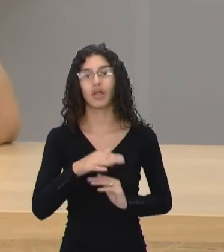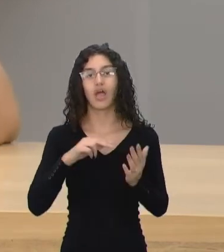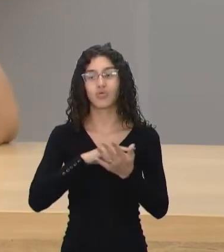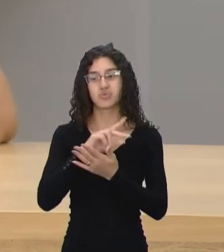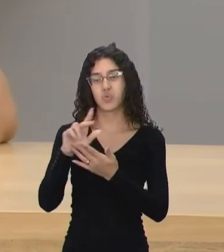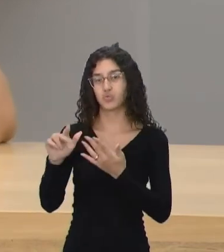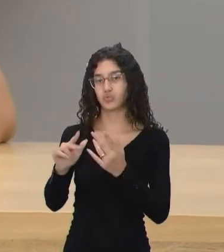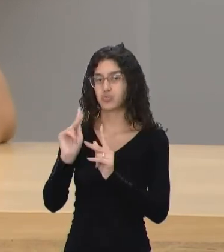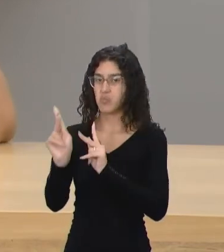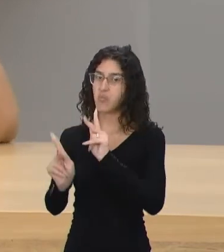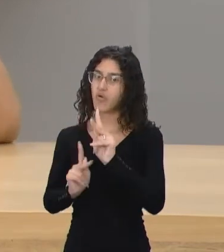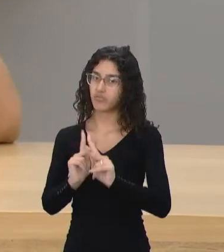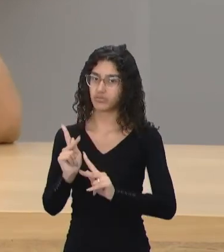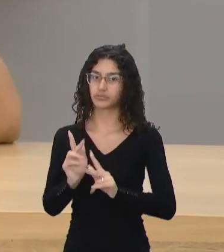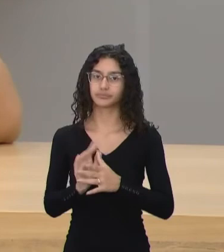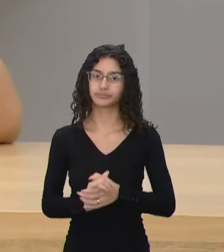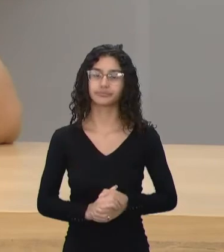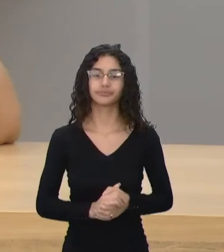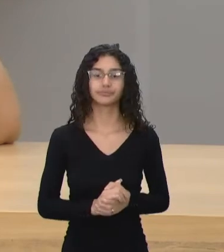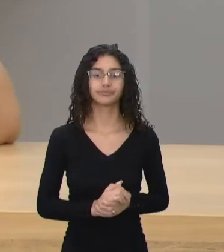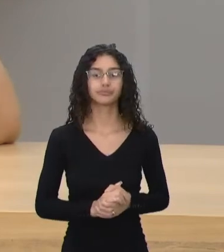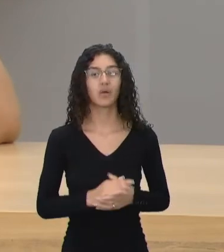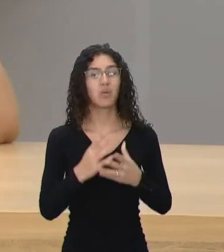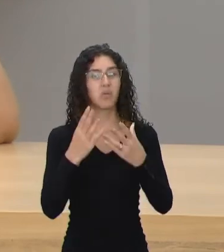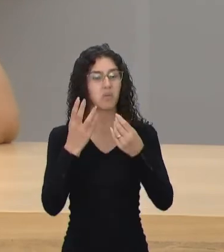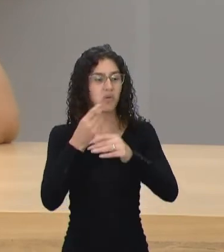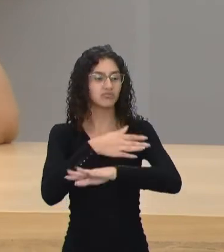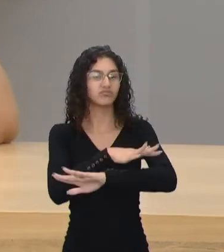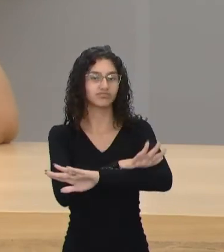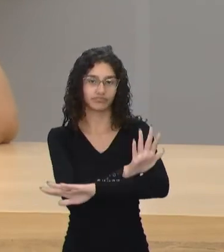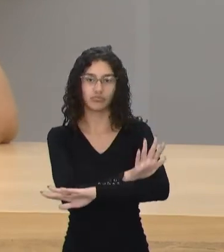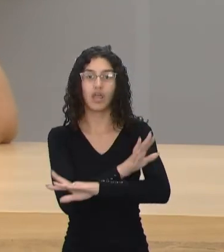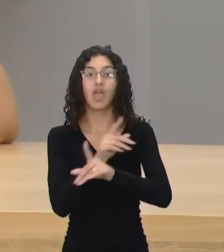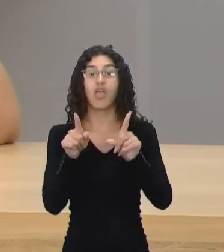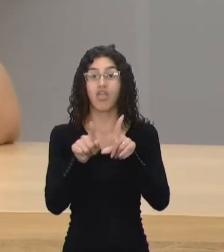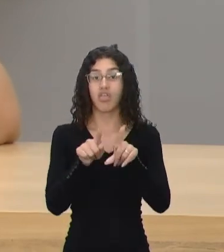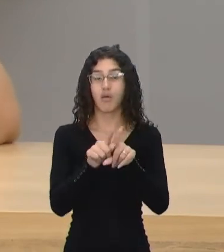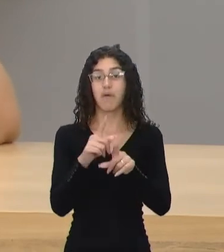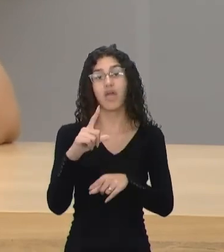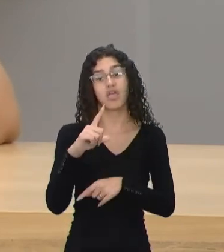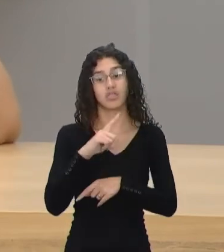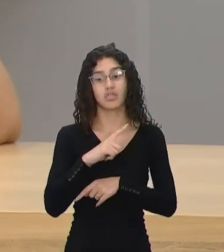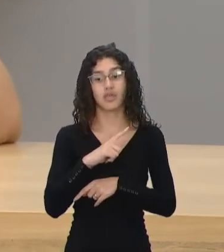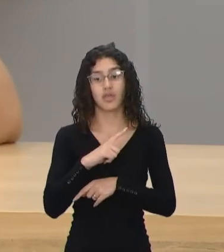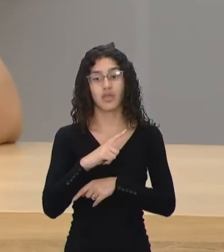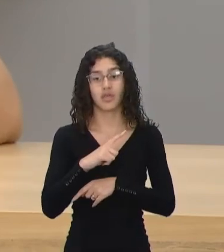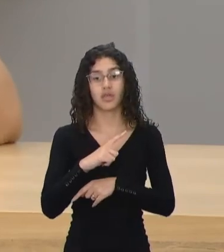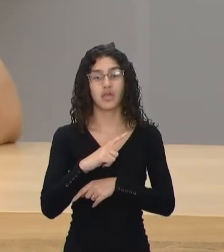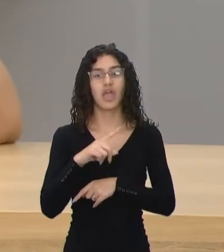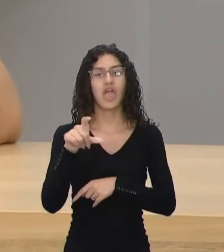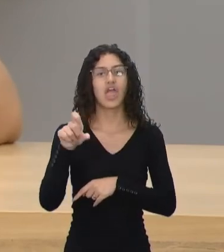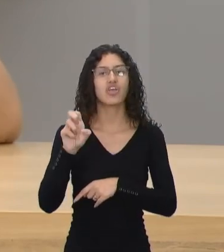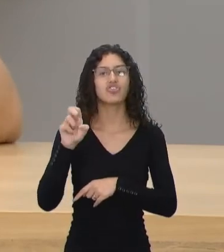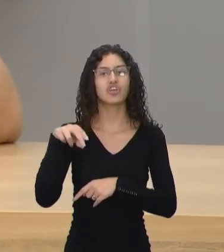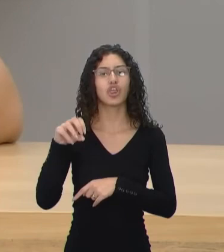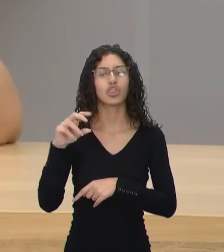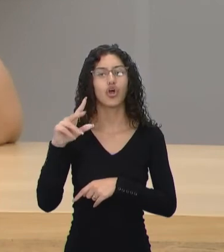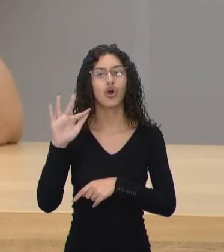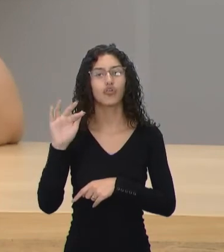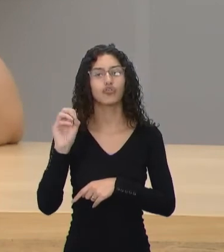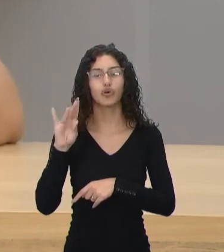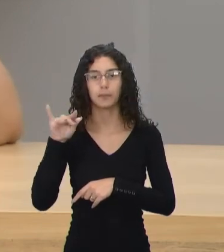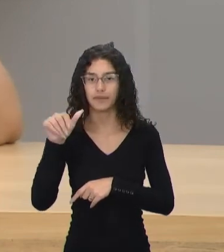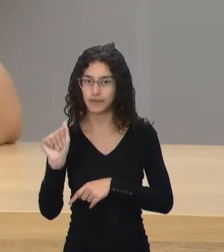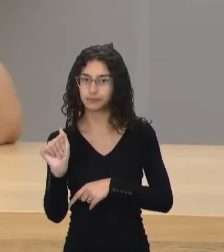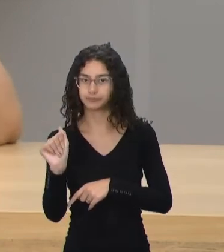é algo bem racista, né, e que também tem aí um pouco aí de xenofobia. Então, é algo